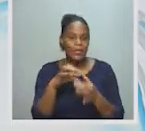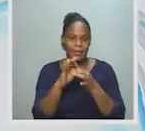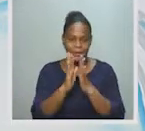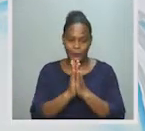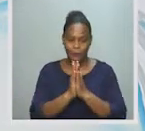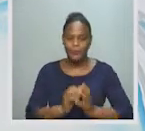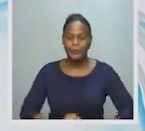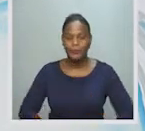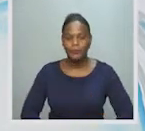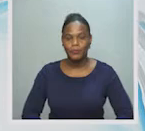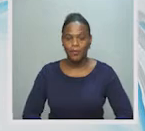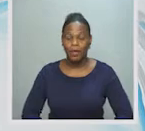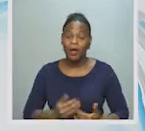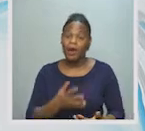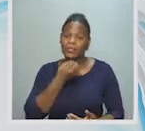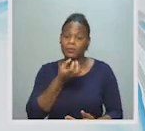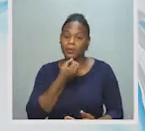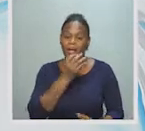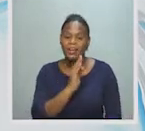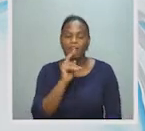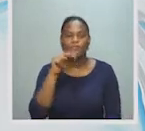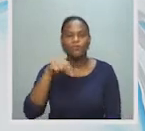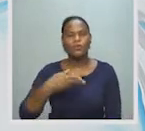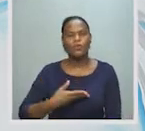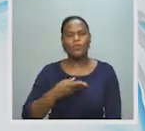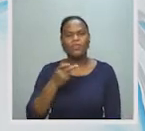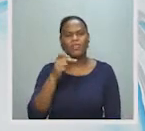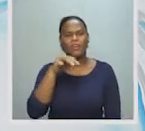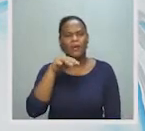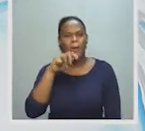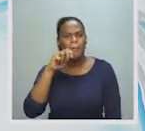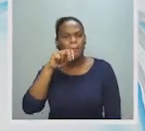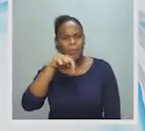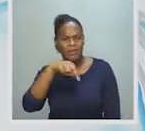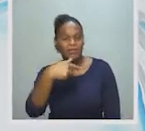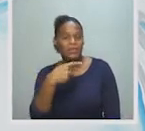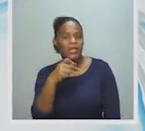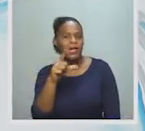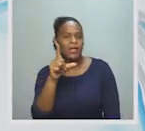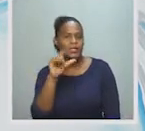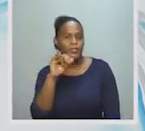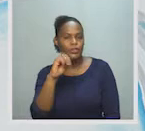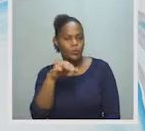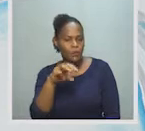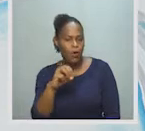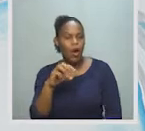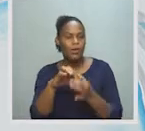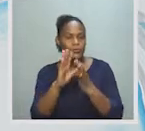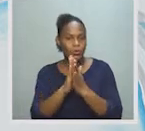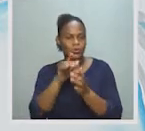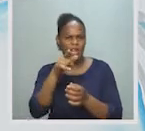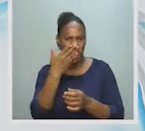de religião. Então, o fundamentalismo religioso, de certeza já estudaram aí nas vossas